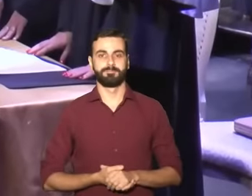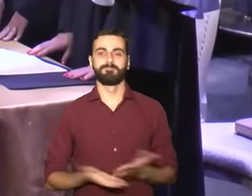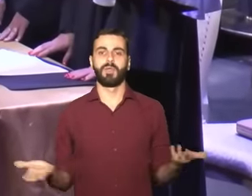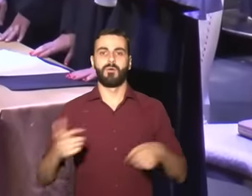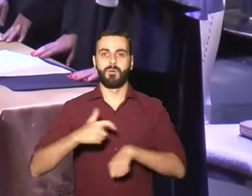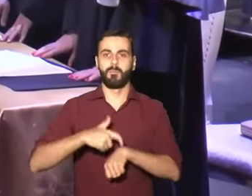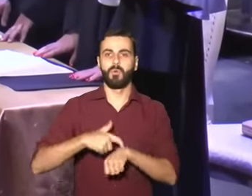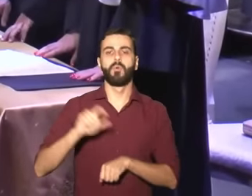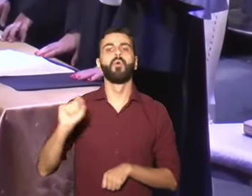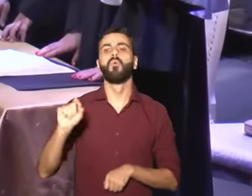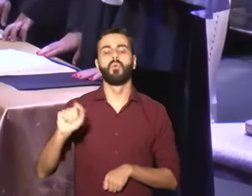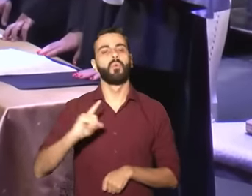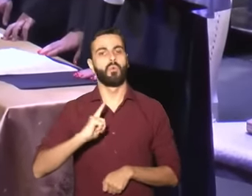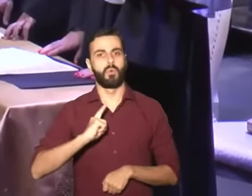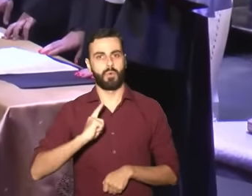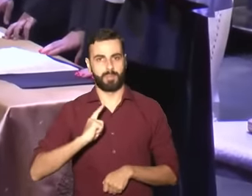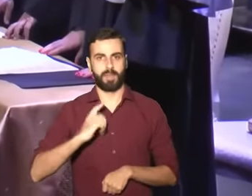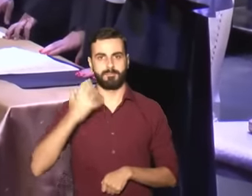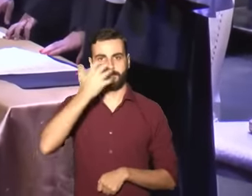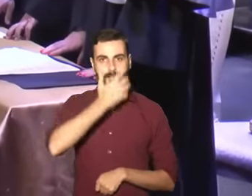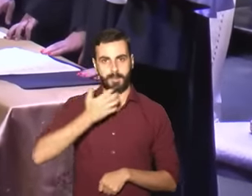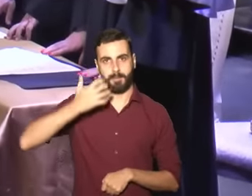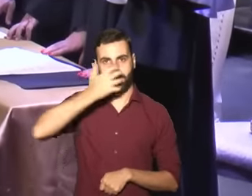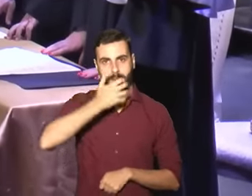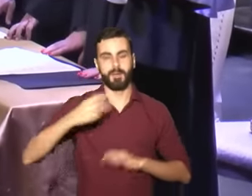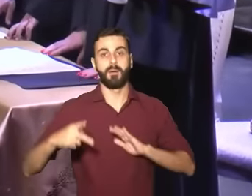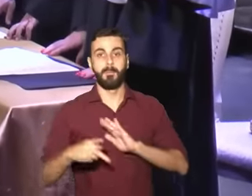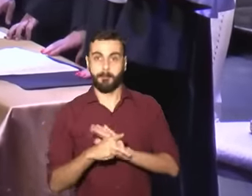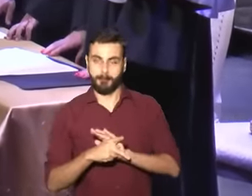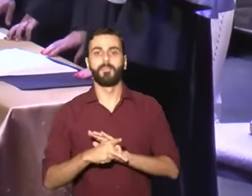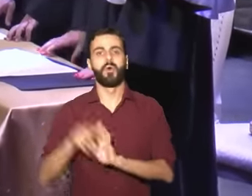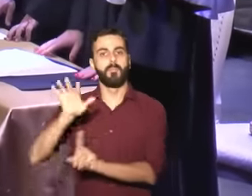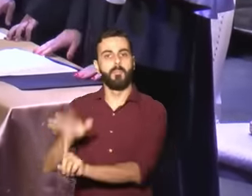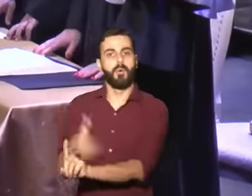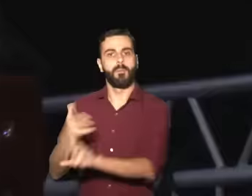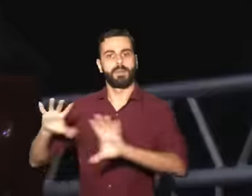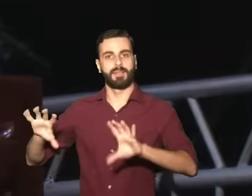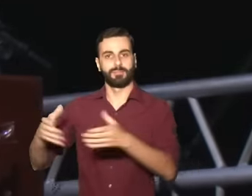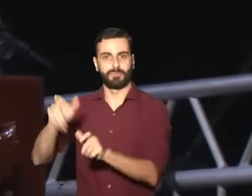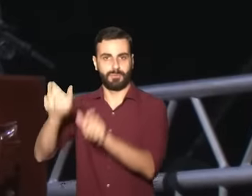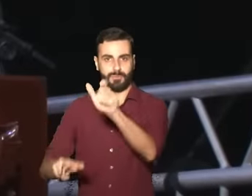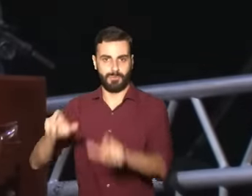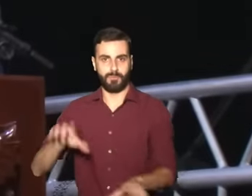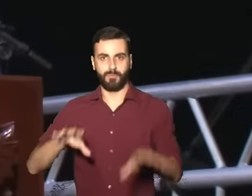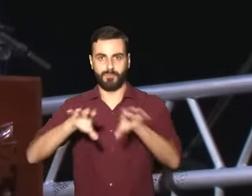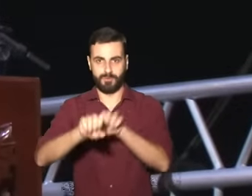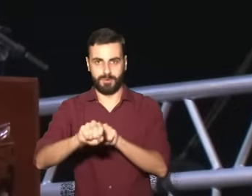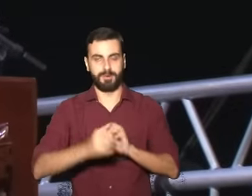Neste instante, será apresentado o número musical em homenagem aos formandos.